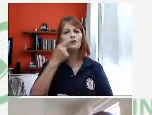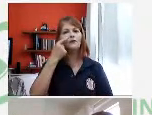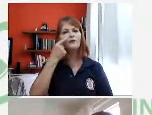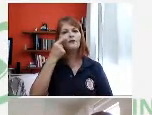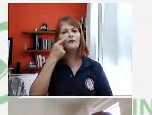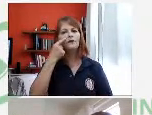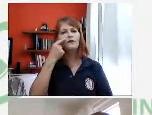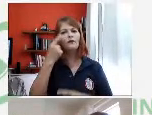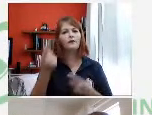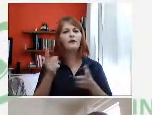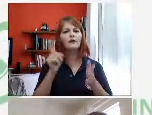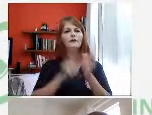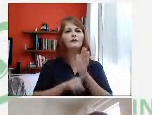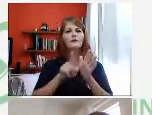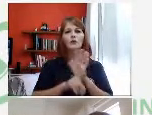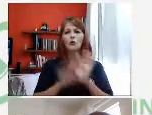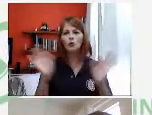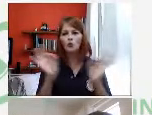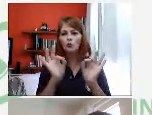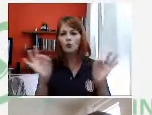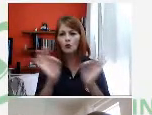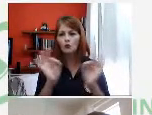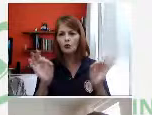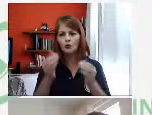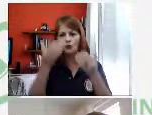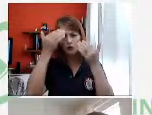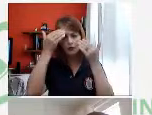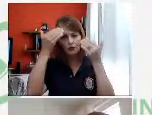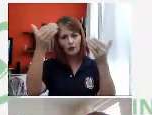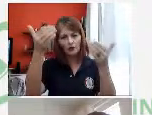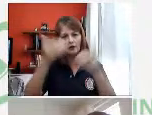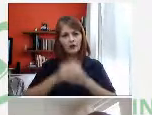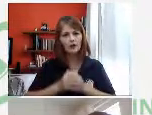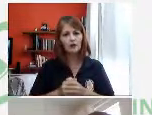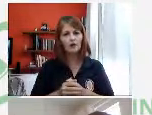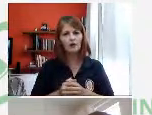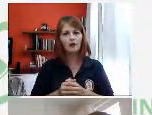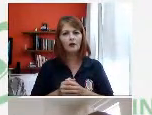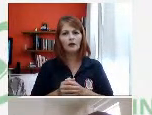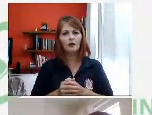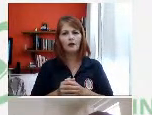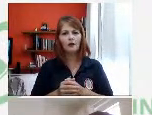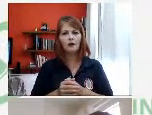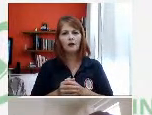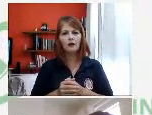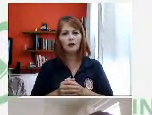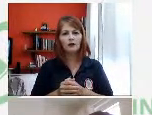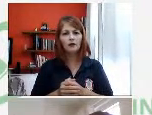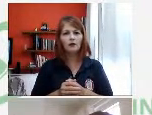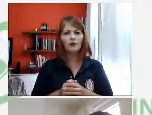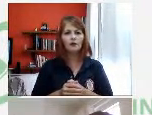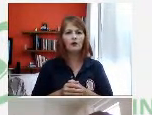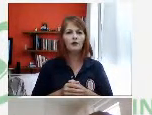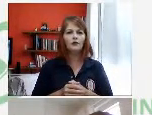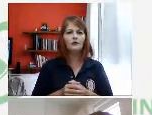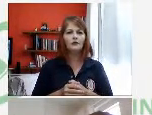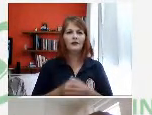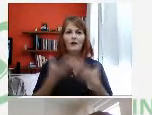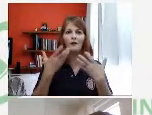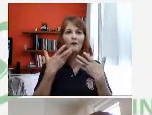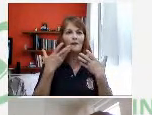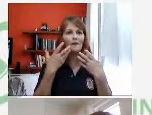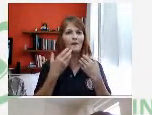mais nenhuma pergunta aqui. Eu agradeço muitos elogios aqui aos